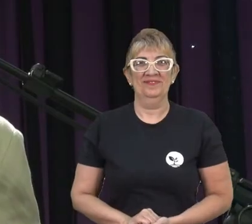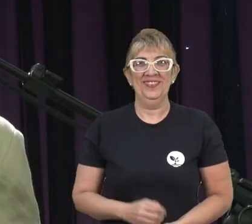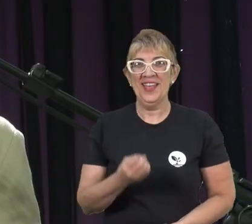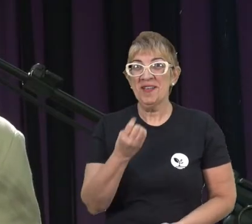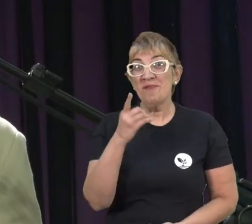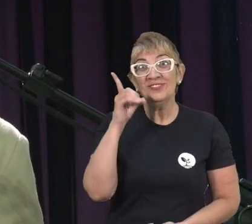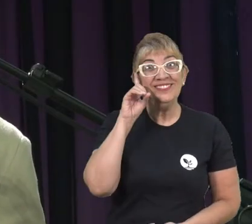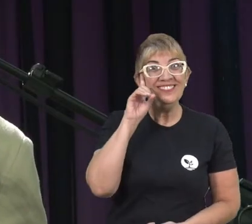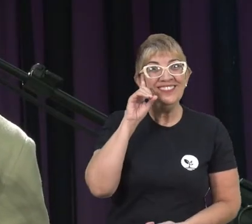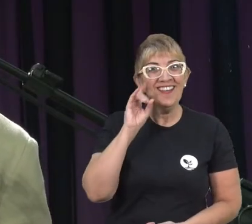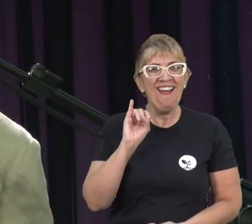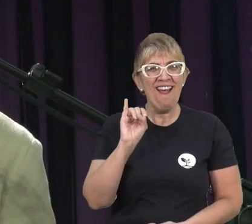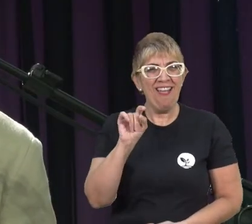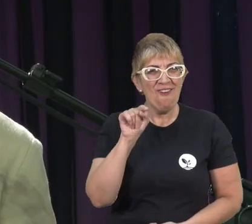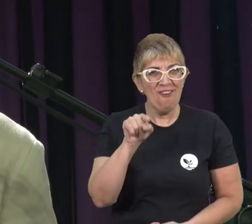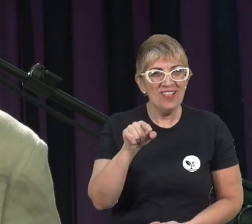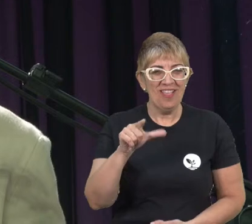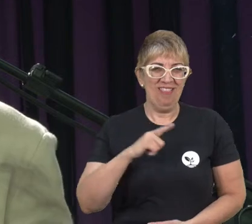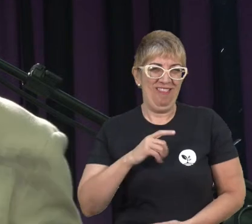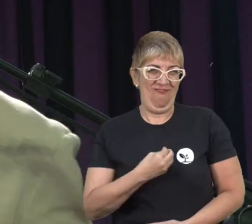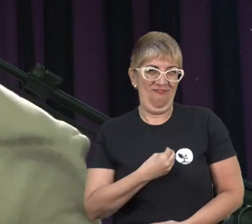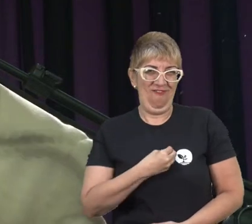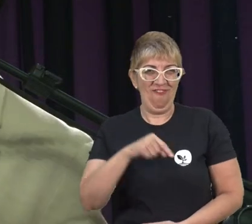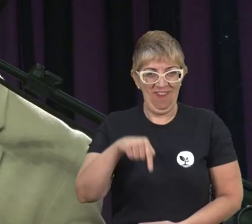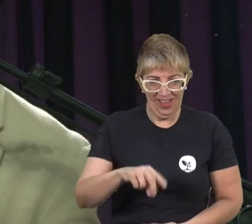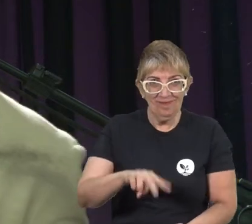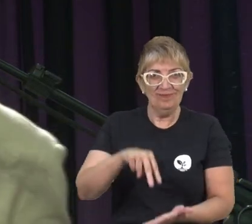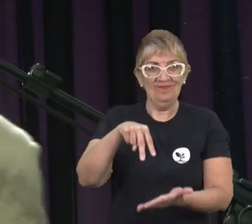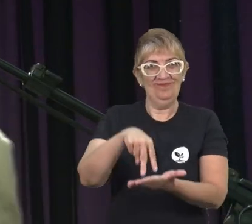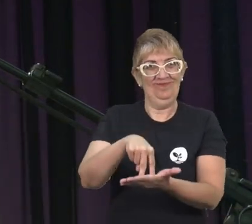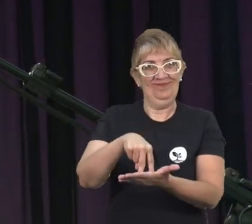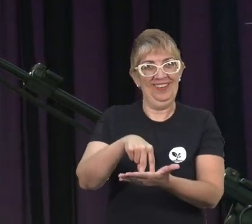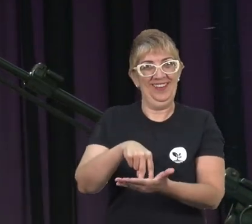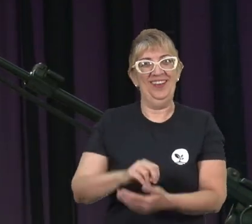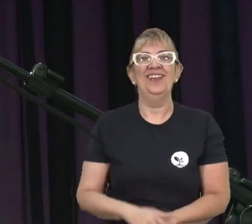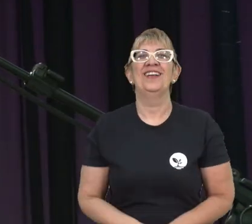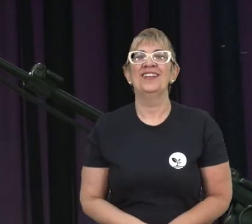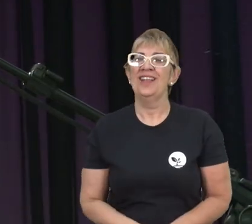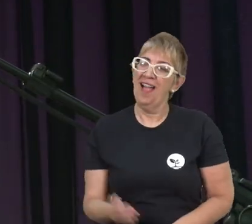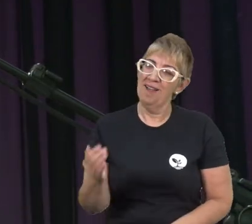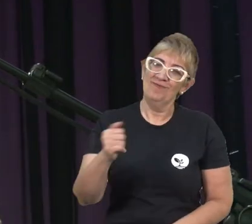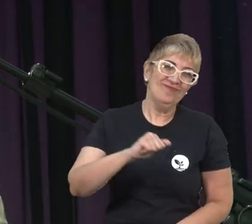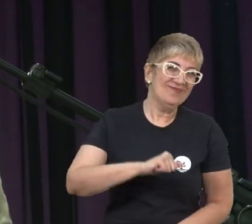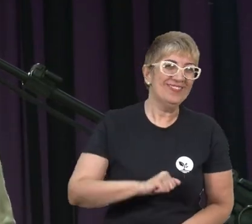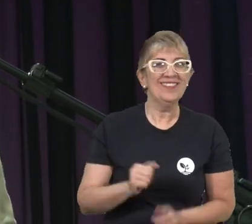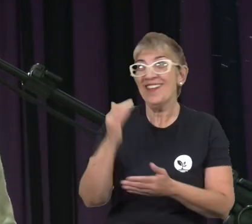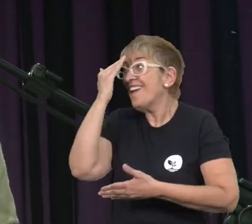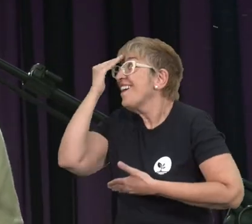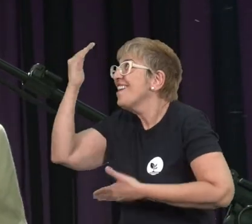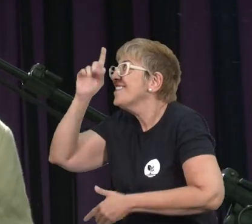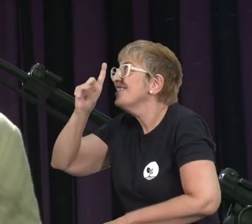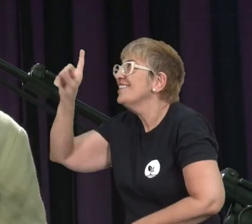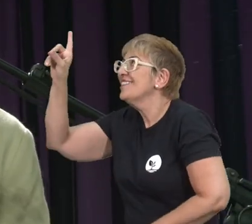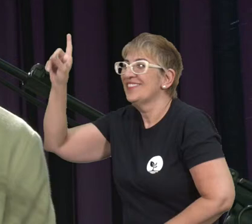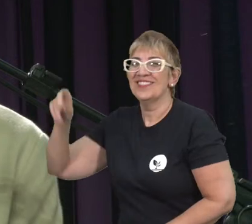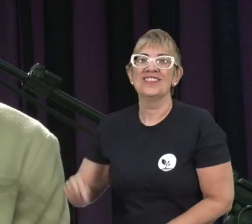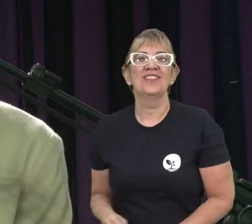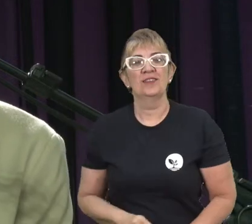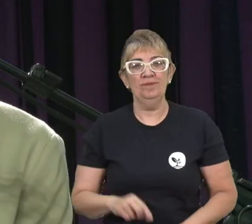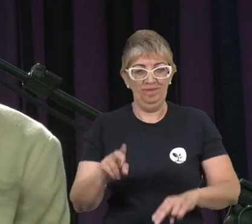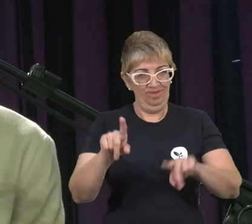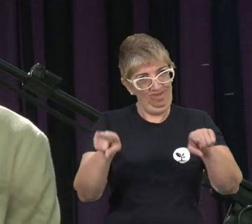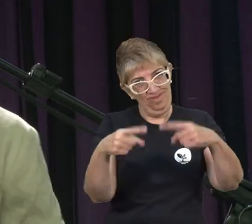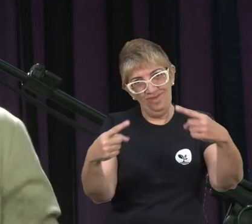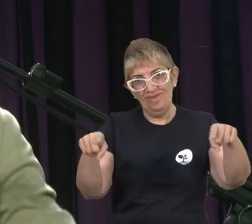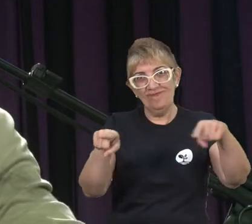Bom dia, se você puder, por favor, coloque-se em pé. Vamos agradecer a Deus por meio dessas